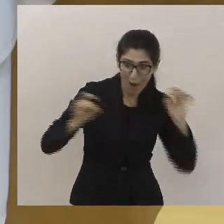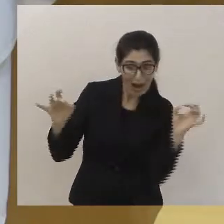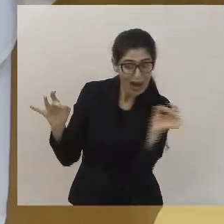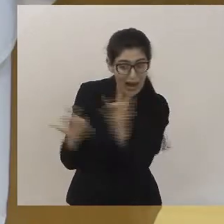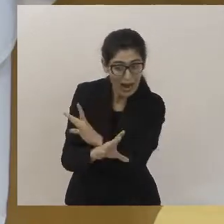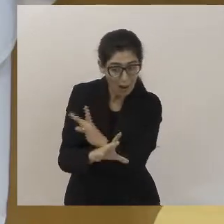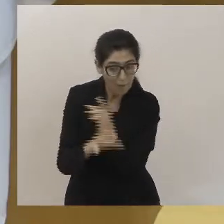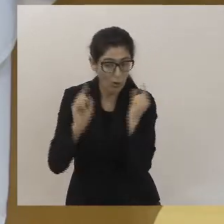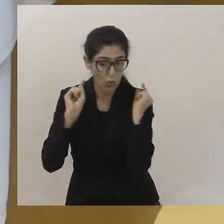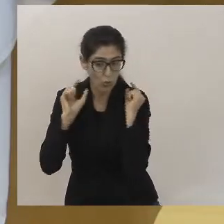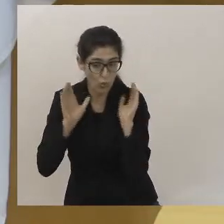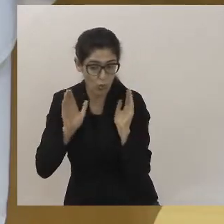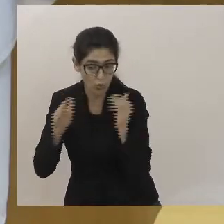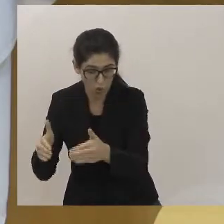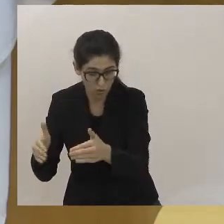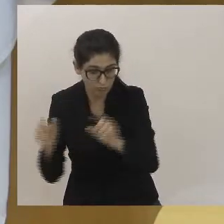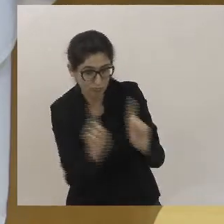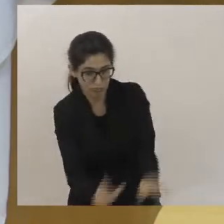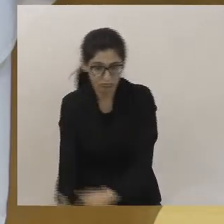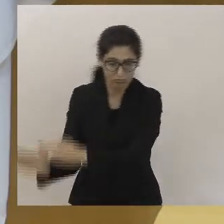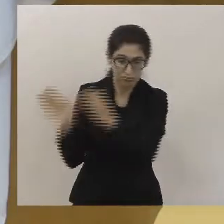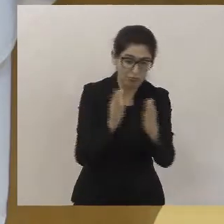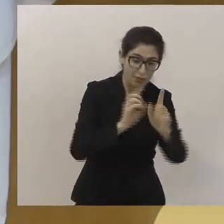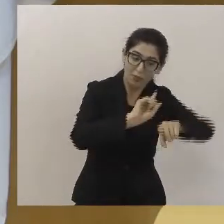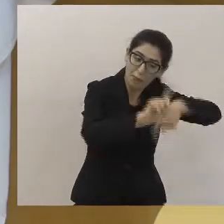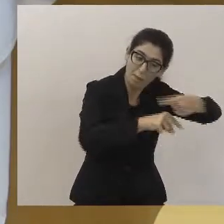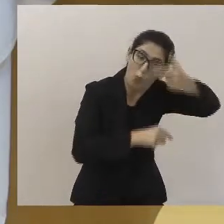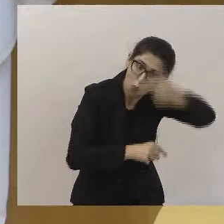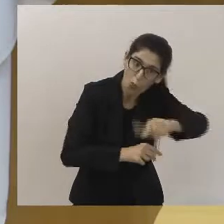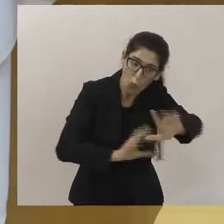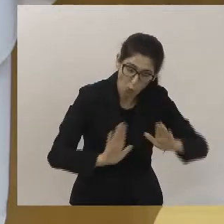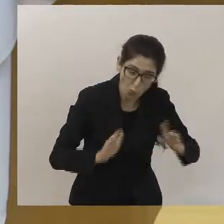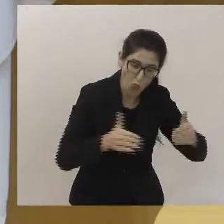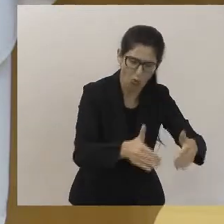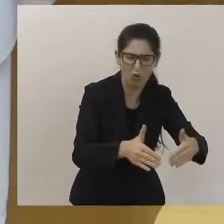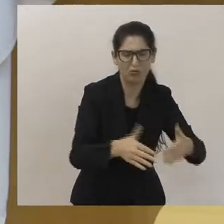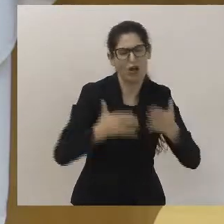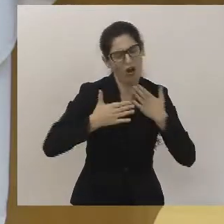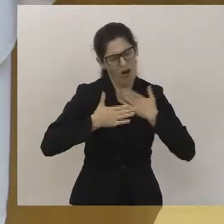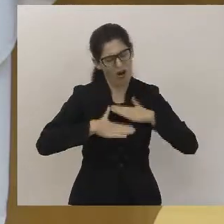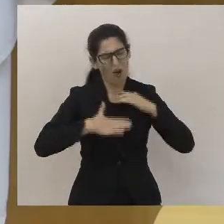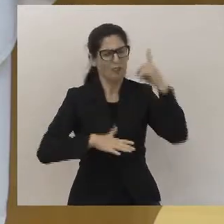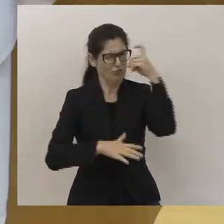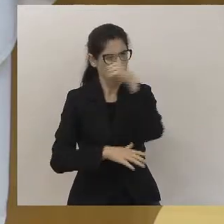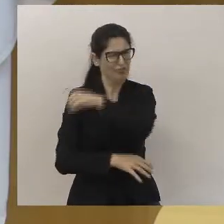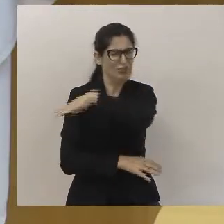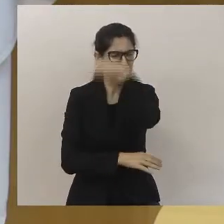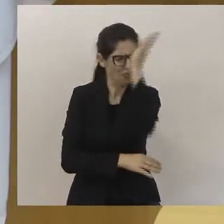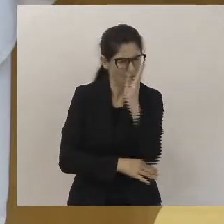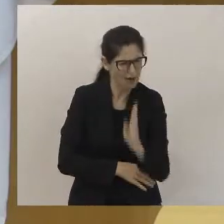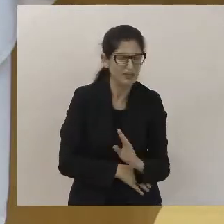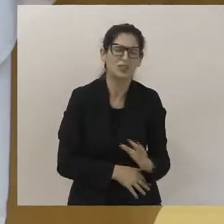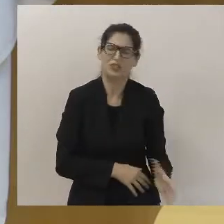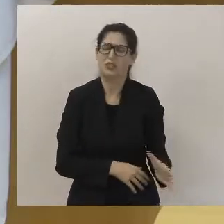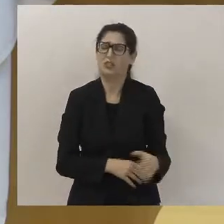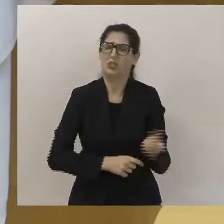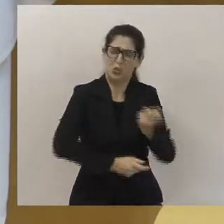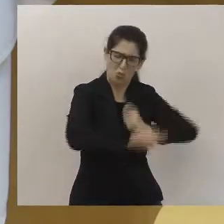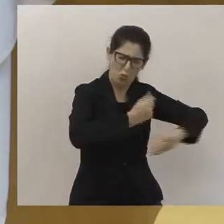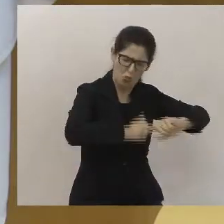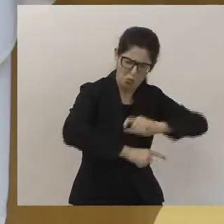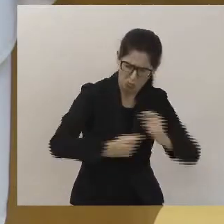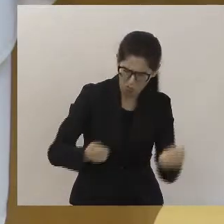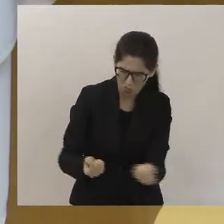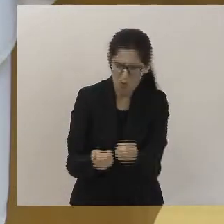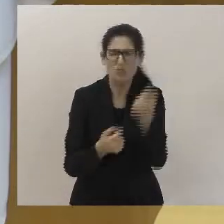a economia tá tá tá brava tá difícil para os municípios mas então vamos ser realista um propósito que de